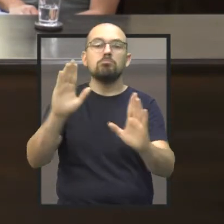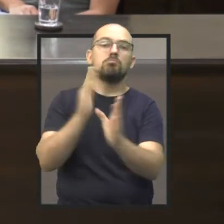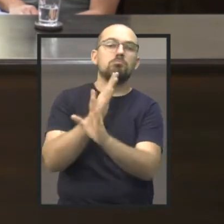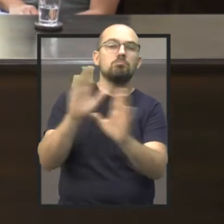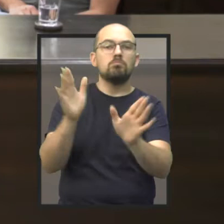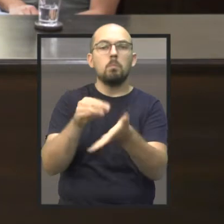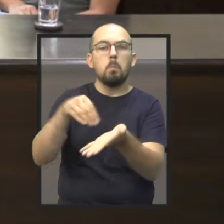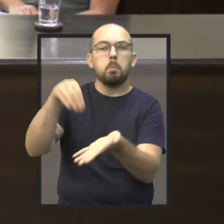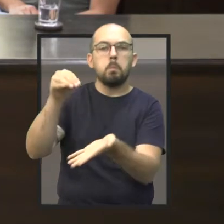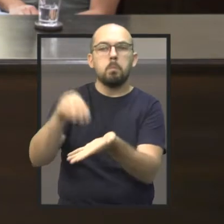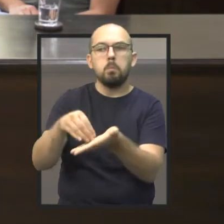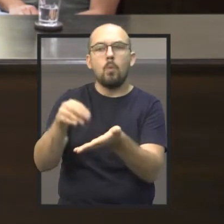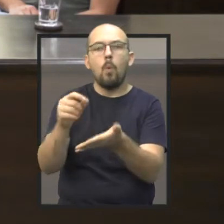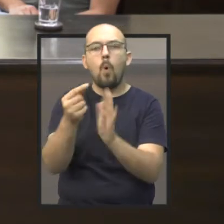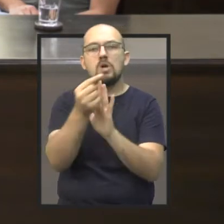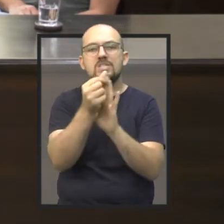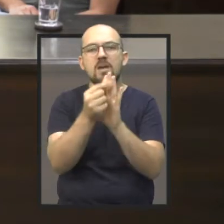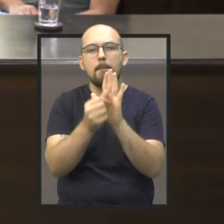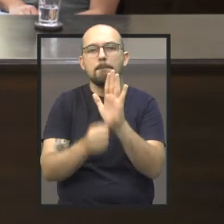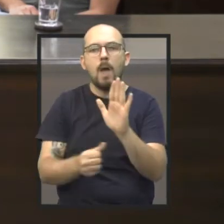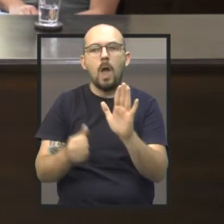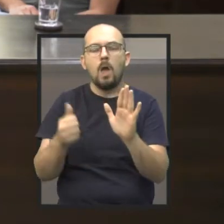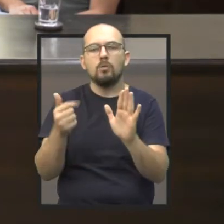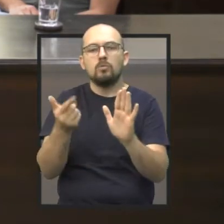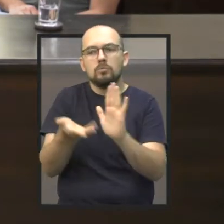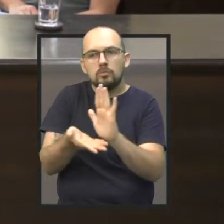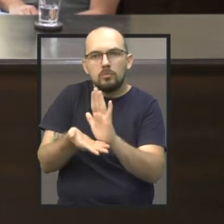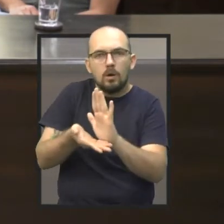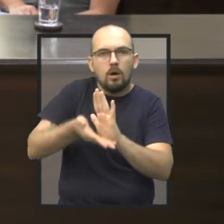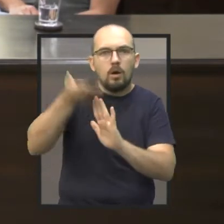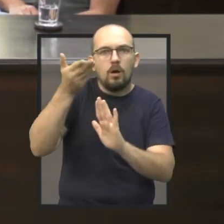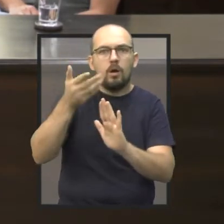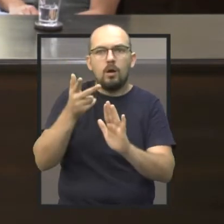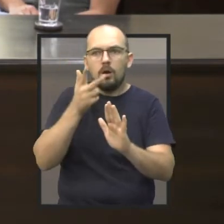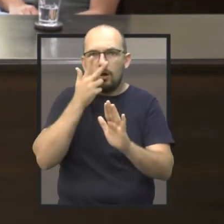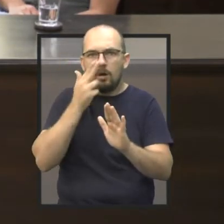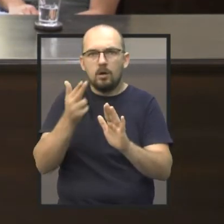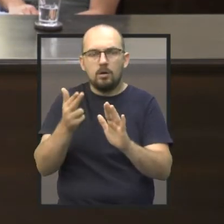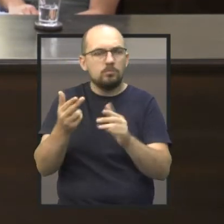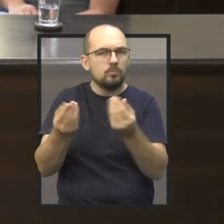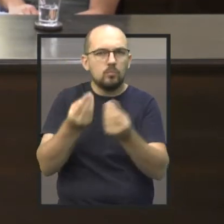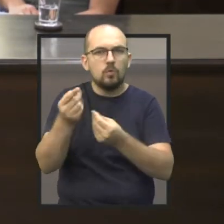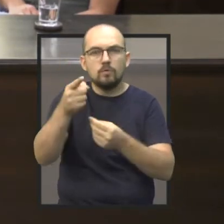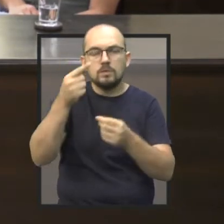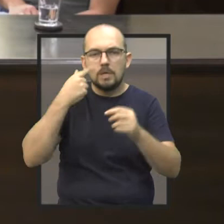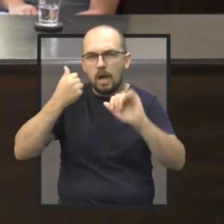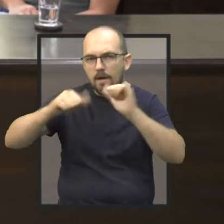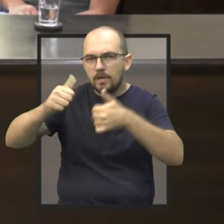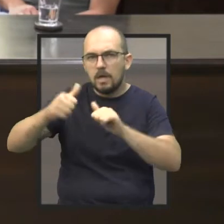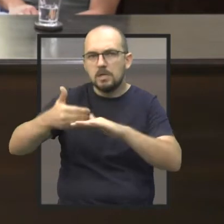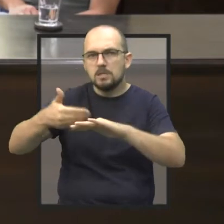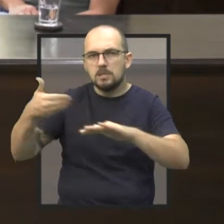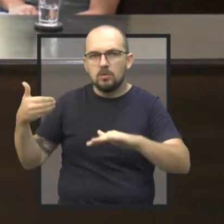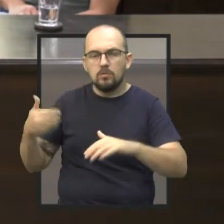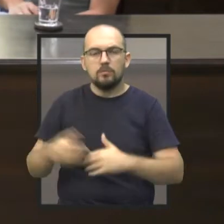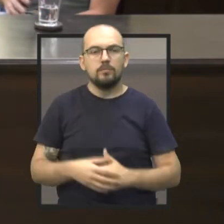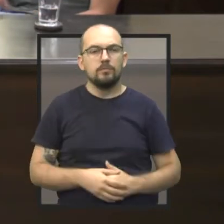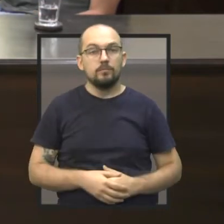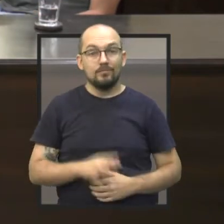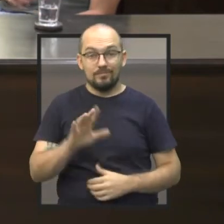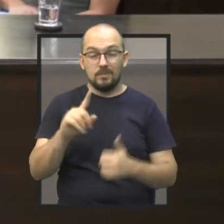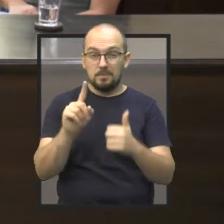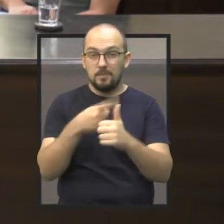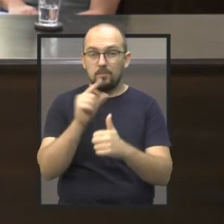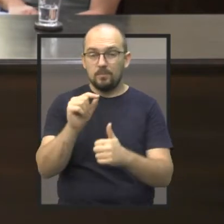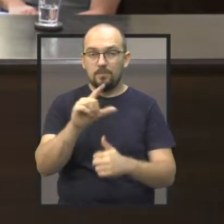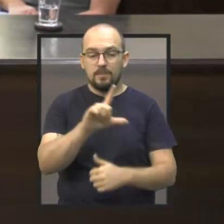suposta insuficiência orçamentária para conceder o reajuste. Qual a avaliação que o senhor faz? Primeiro que